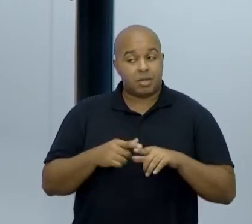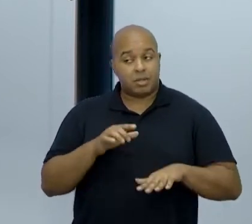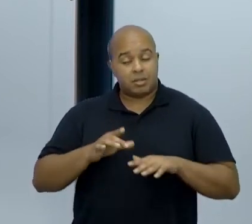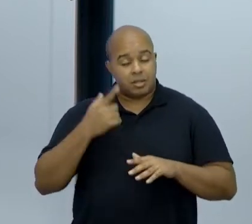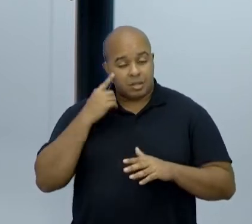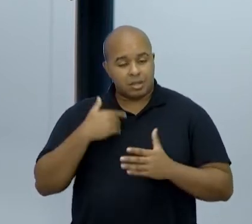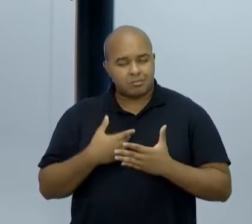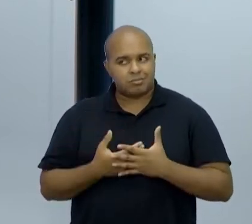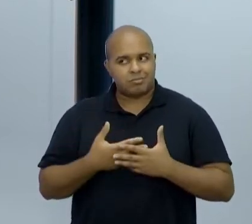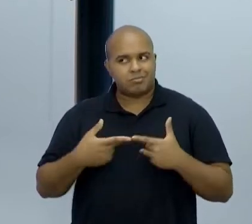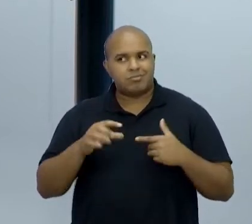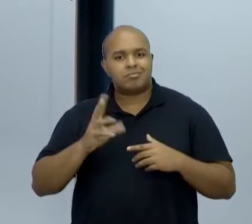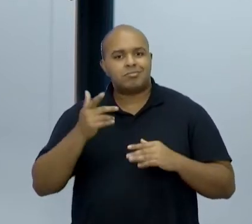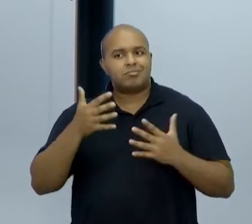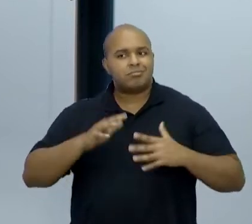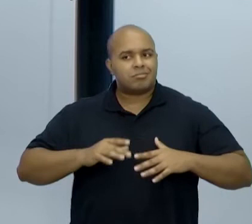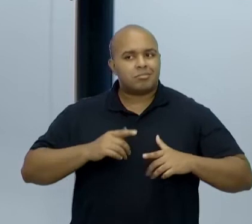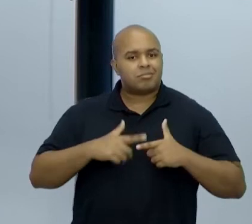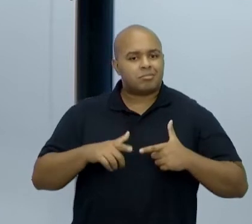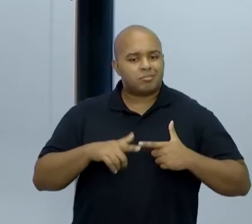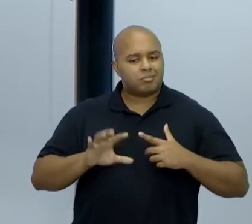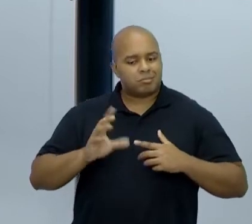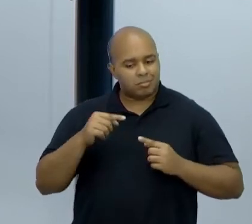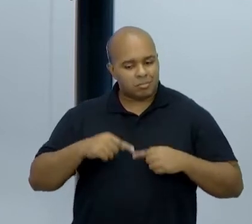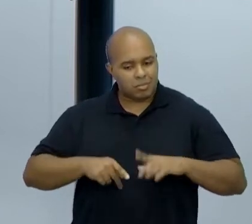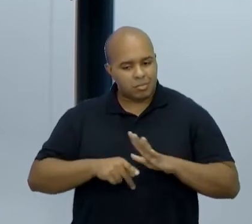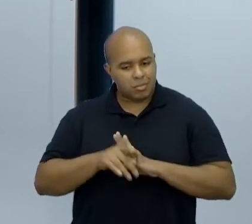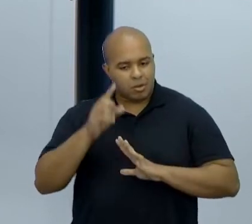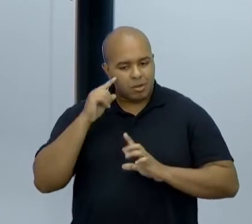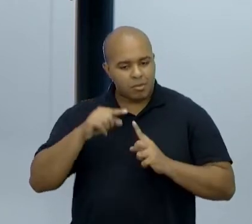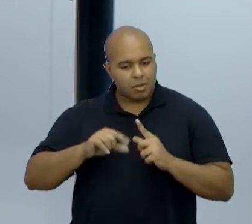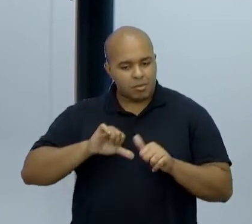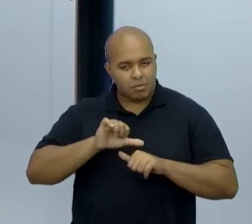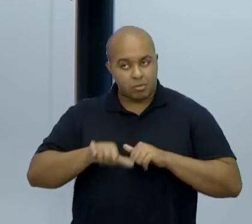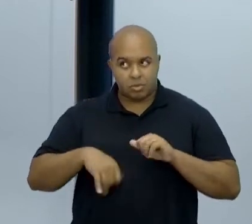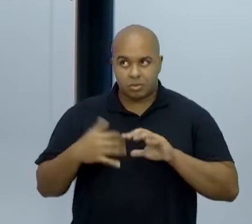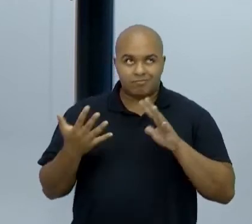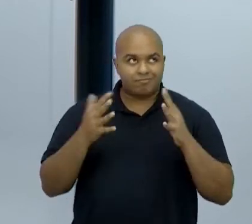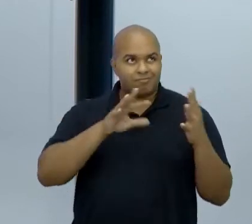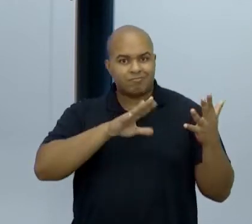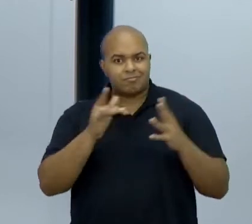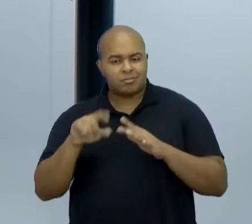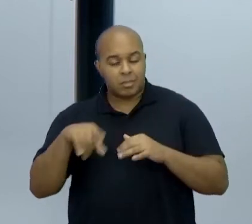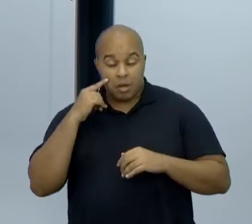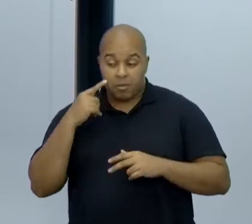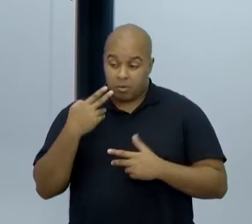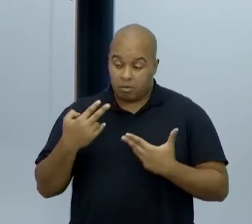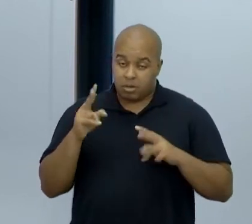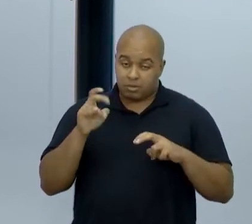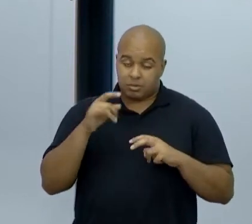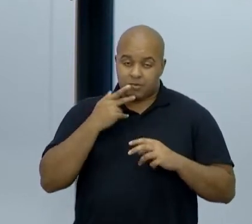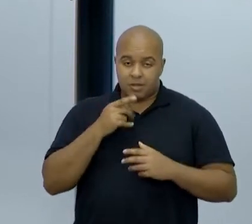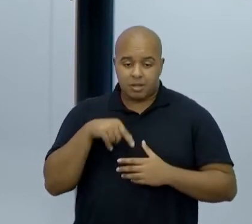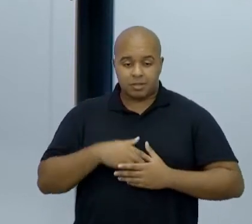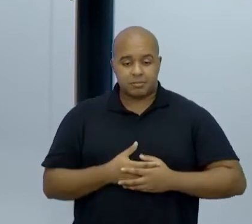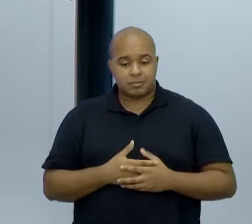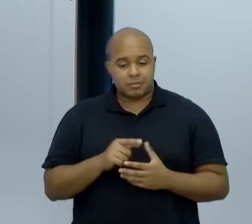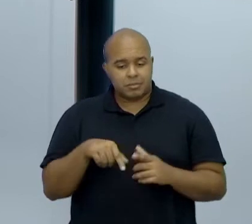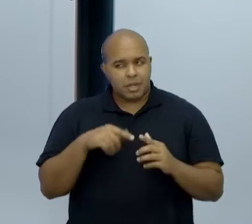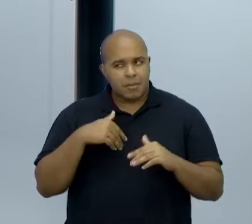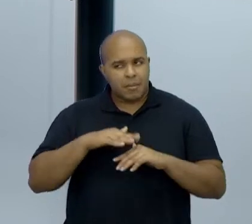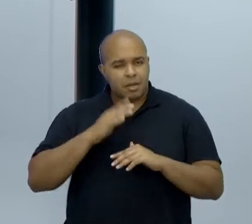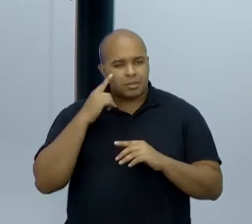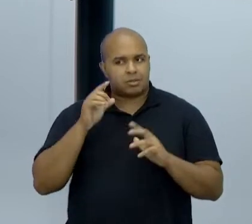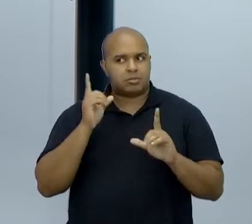a incidência dos problemas causados por conta das mudanças climáticas, que é um dos assuntos que a gente vai falar, está mais